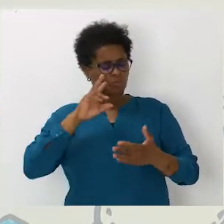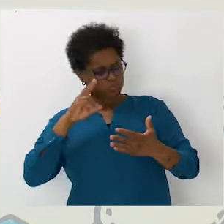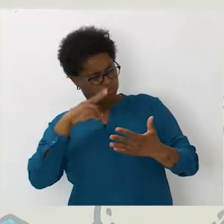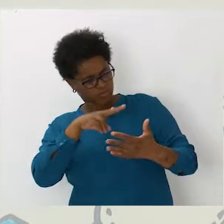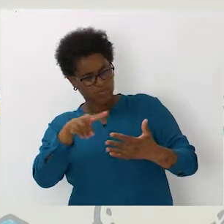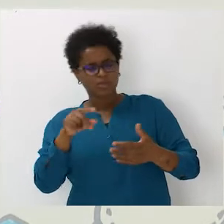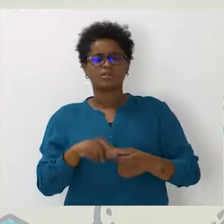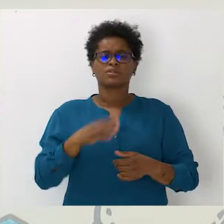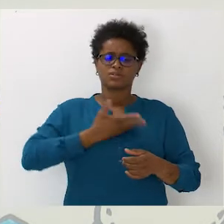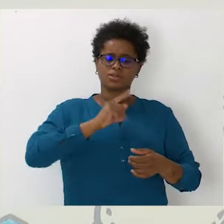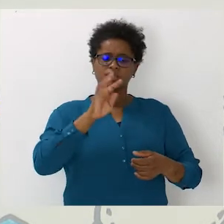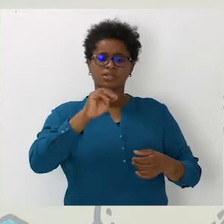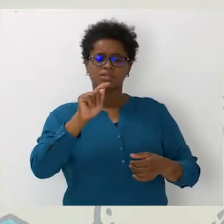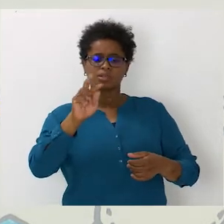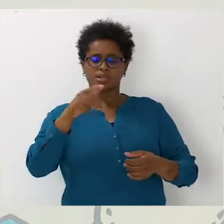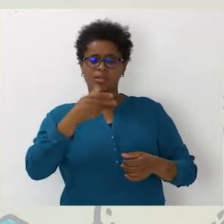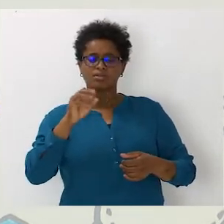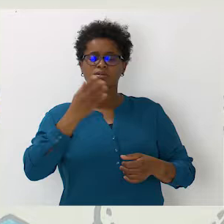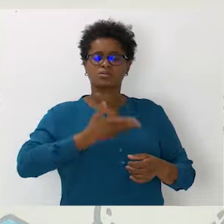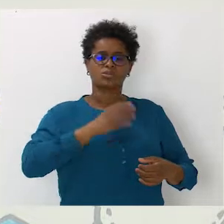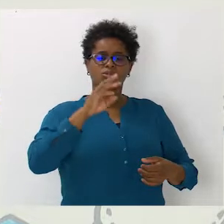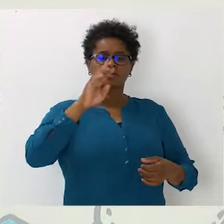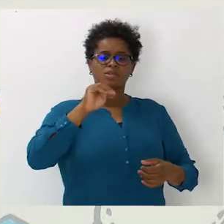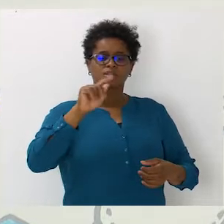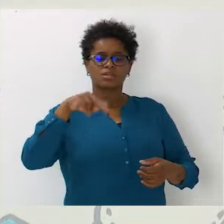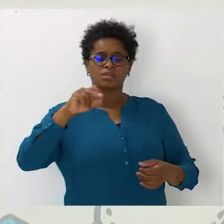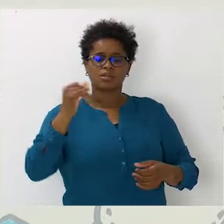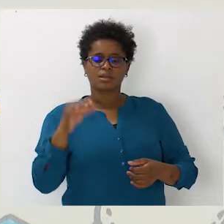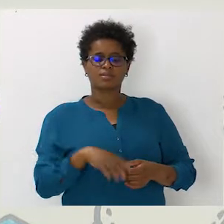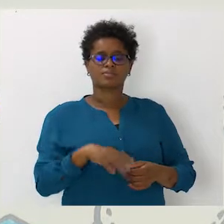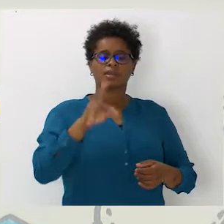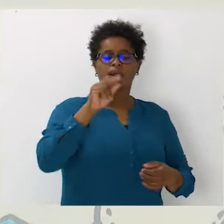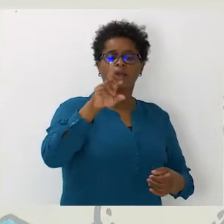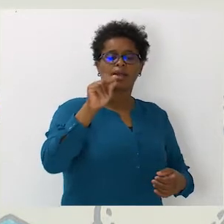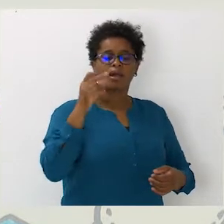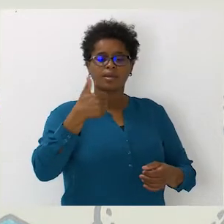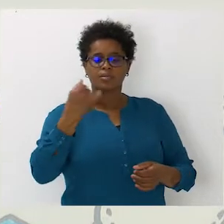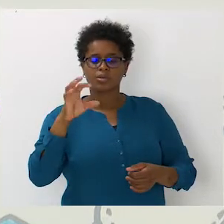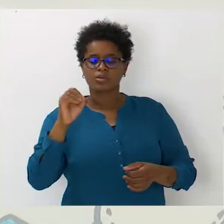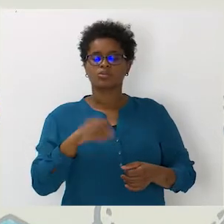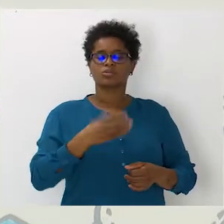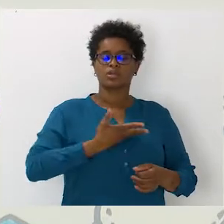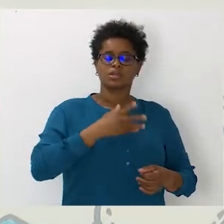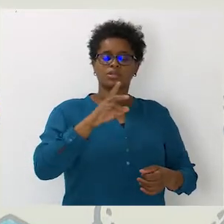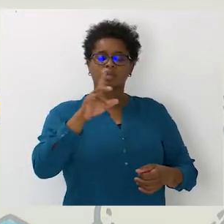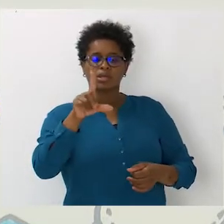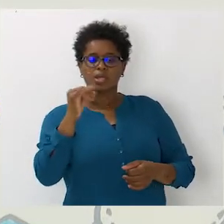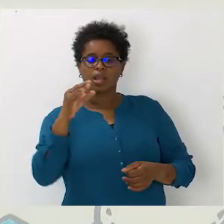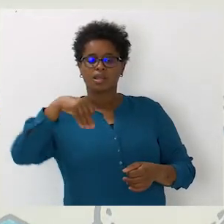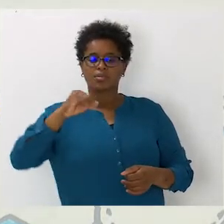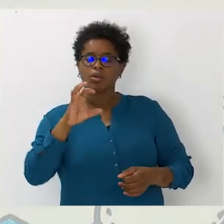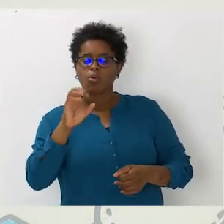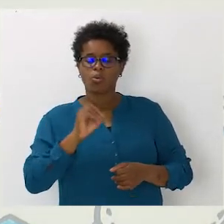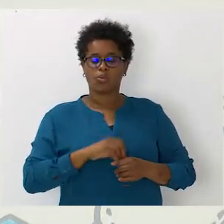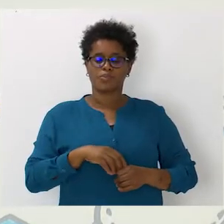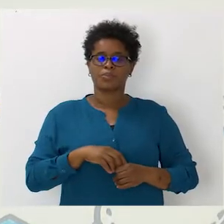Observem o deserto do Sinai, deserto arábico, deserto líbico.